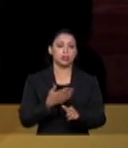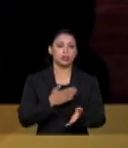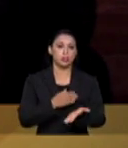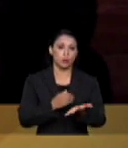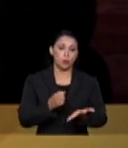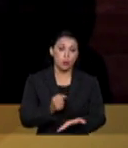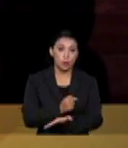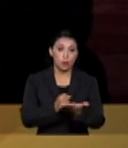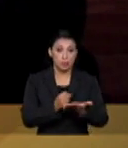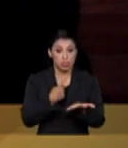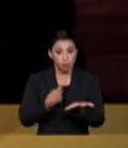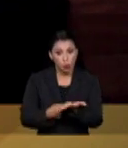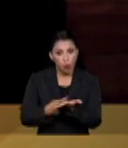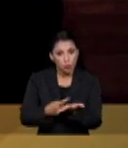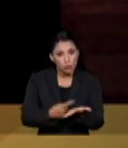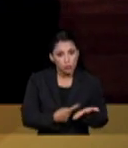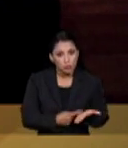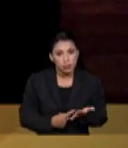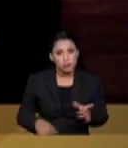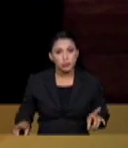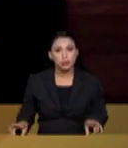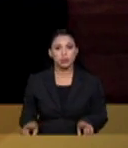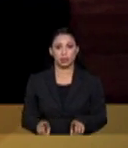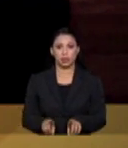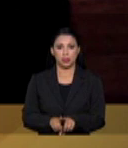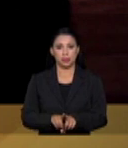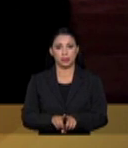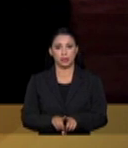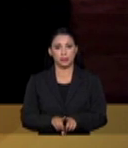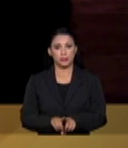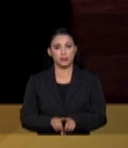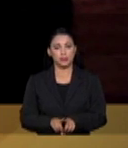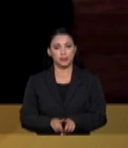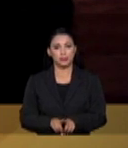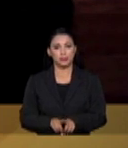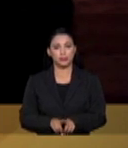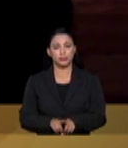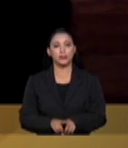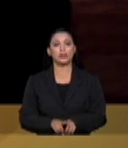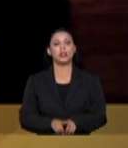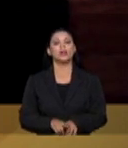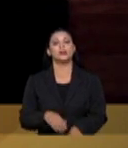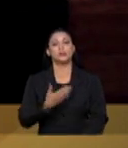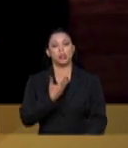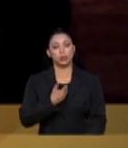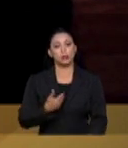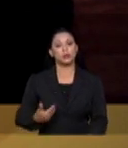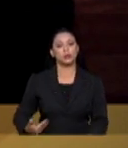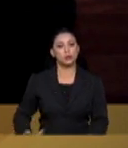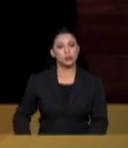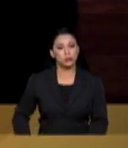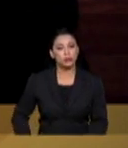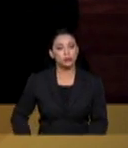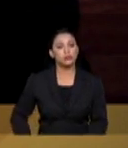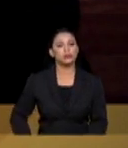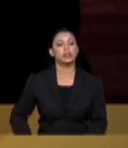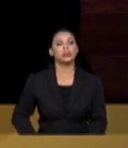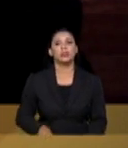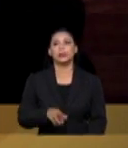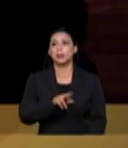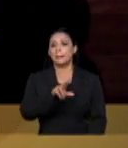e compromissos também assumido pelo estado brasileiro perante